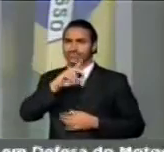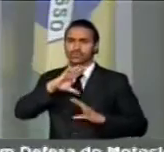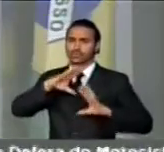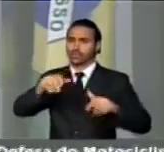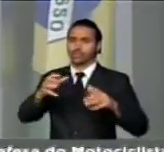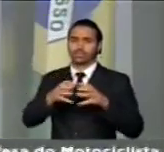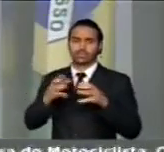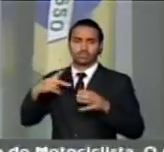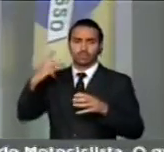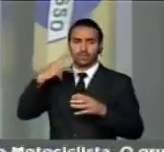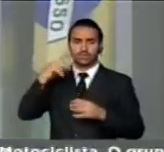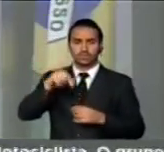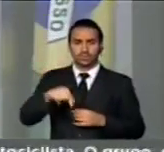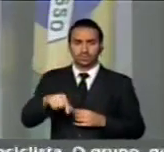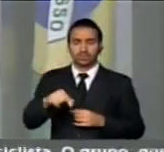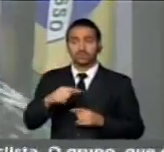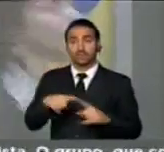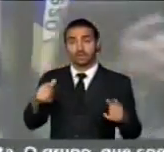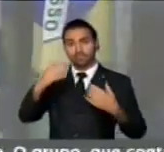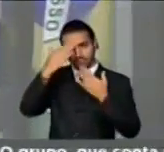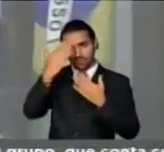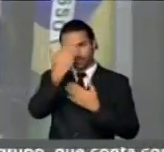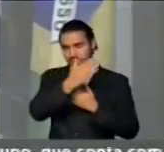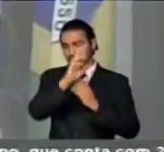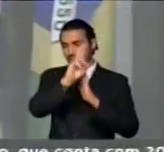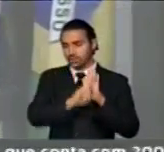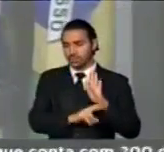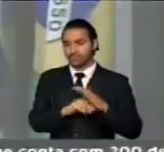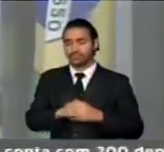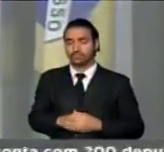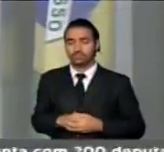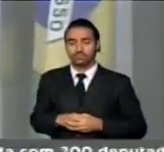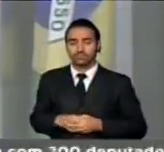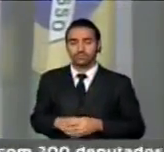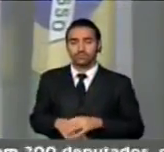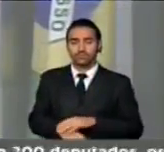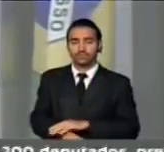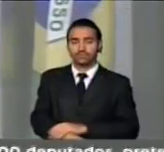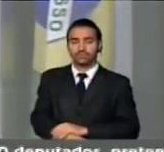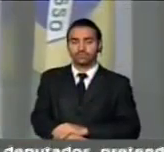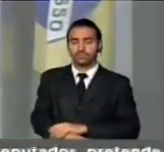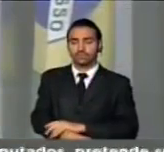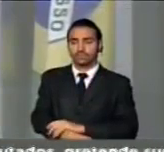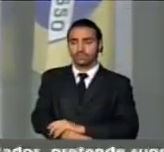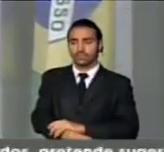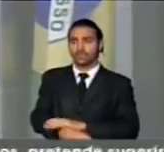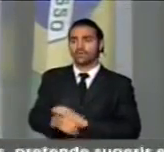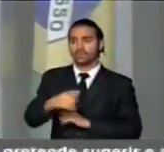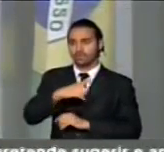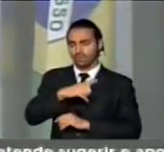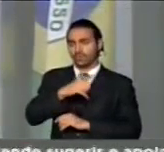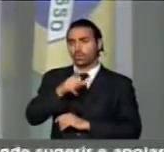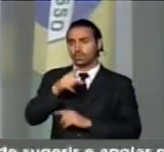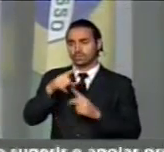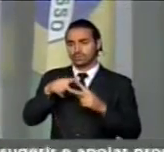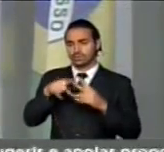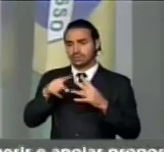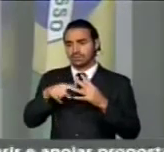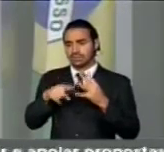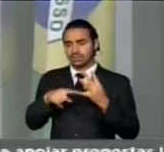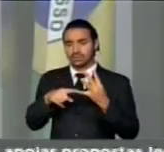partidos dessa casa, mas eu agradeço ao relator. Nós, naturalmente, temos outras questões que